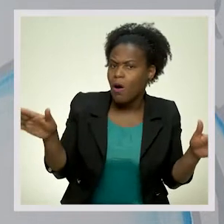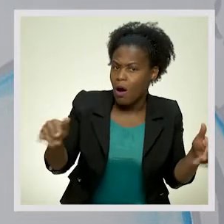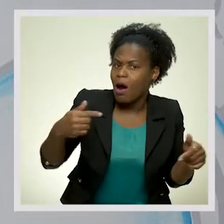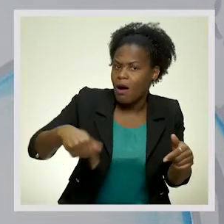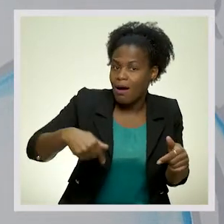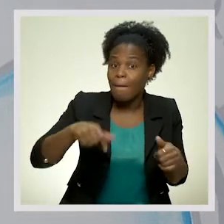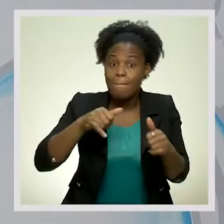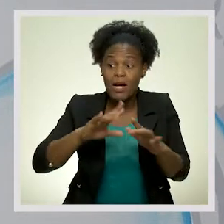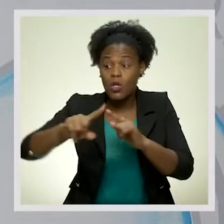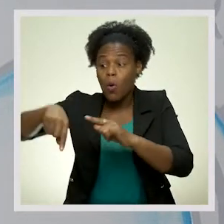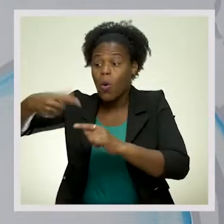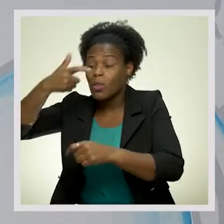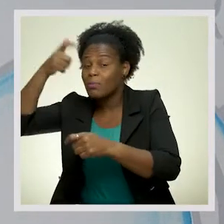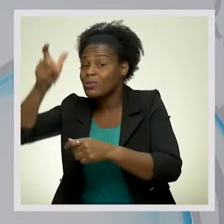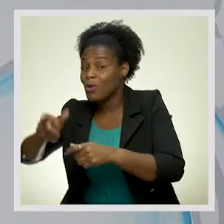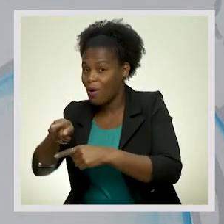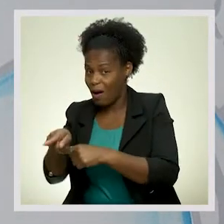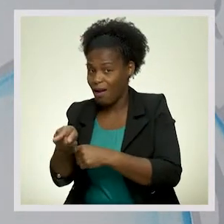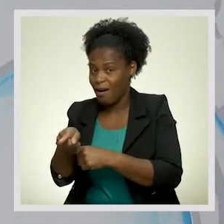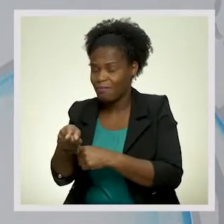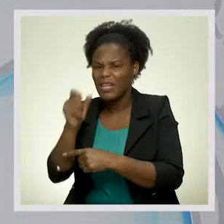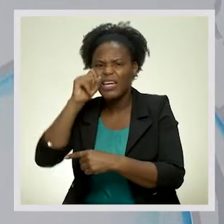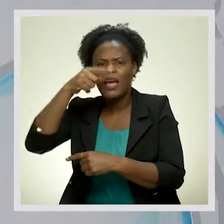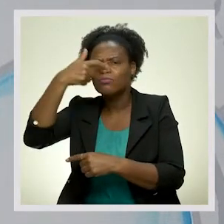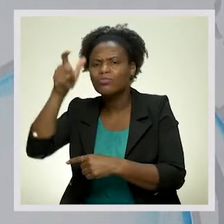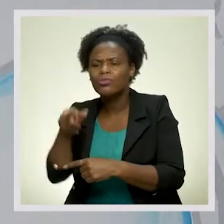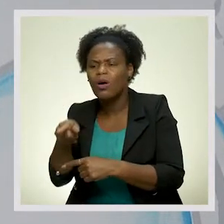pessoa. De que pessoa se trata?